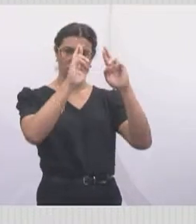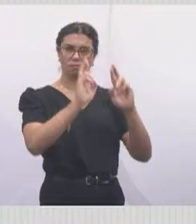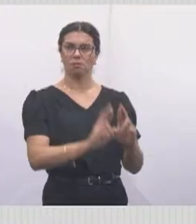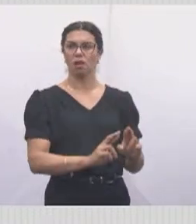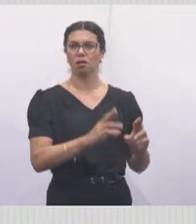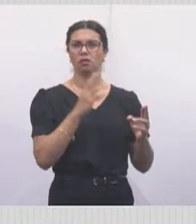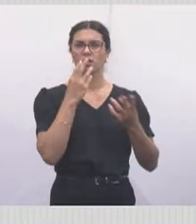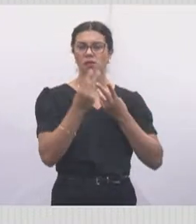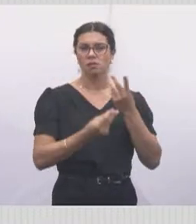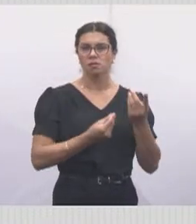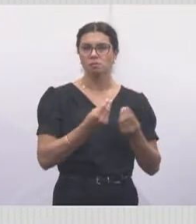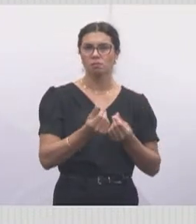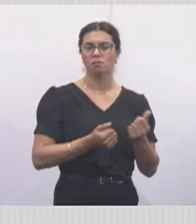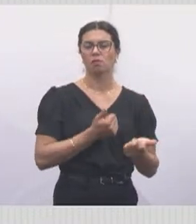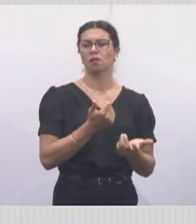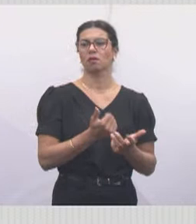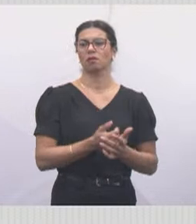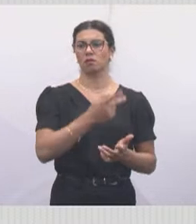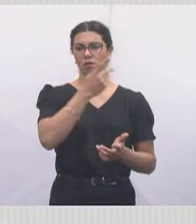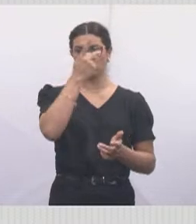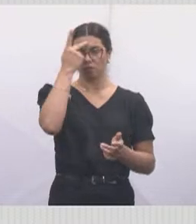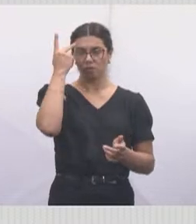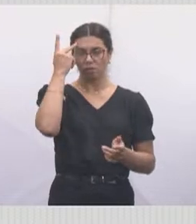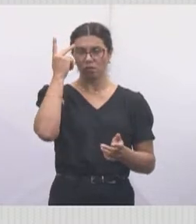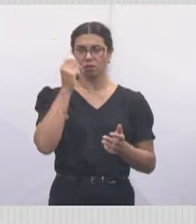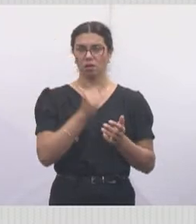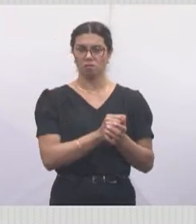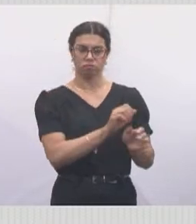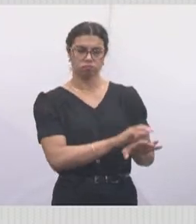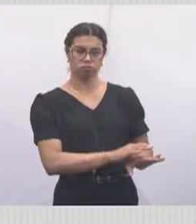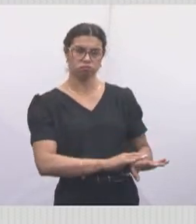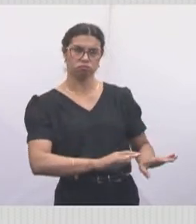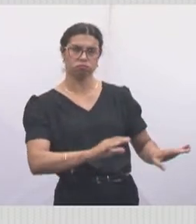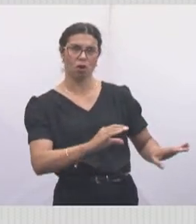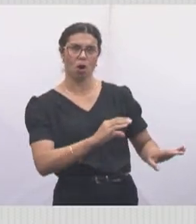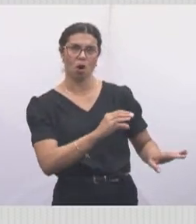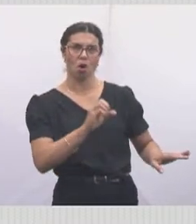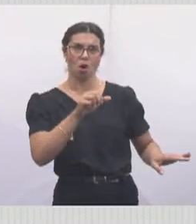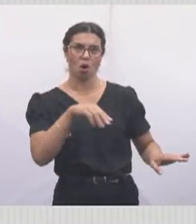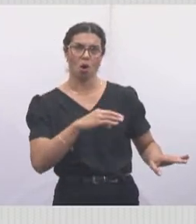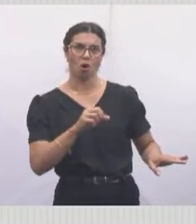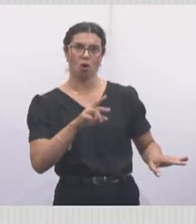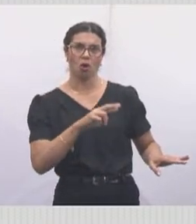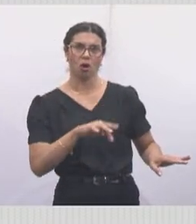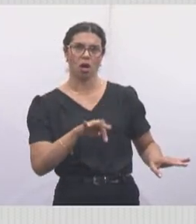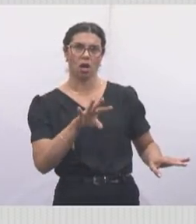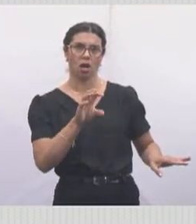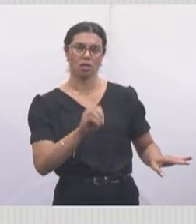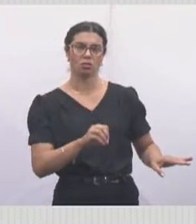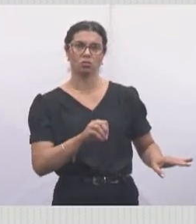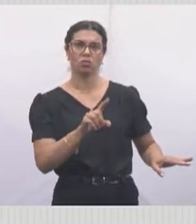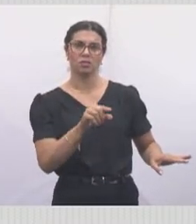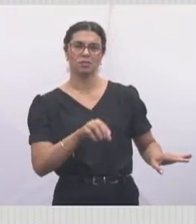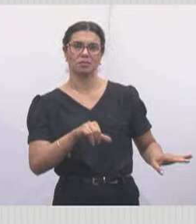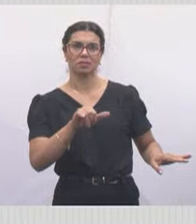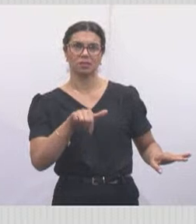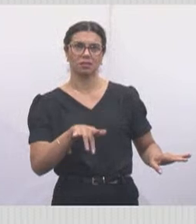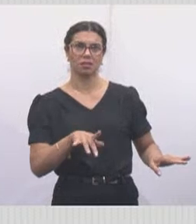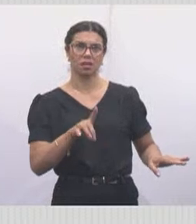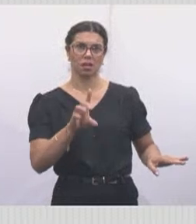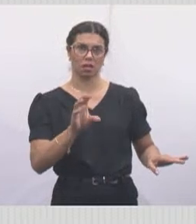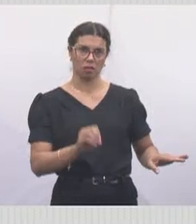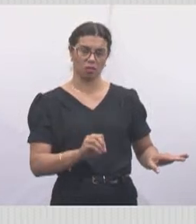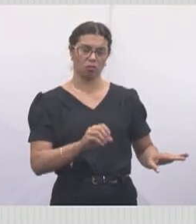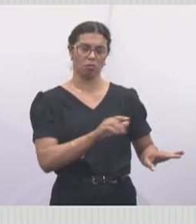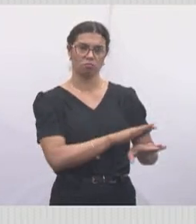pessoas, uma calçada com concreto usinado, para garantir e ser mais resistente. Então,